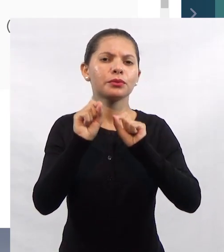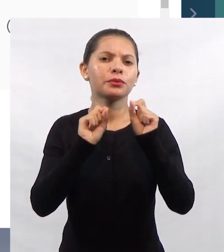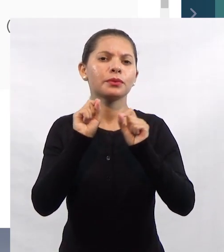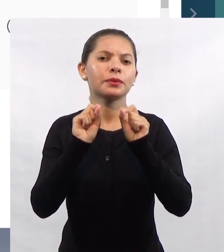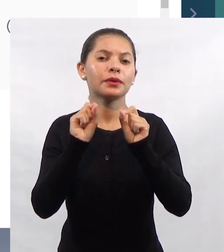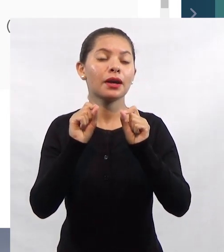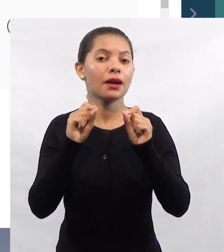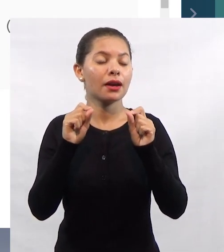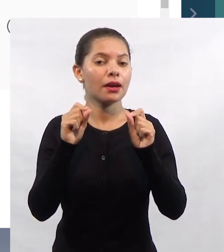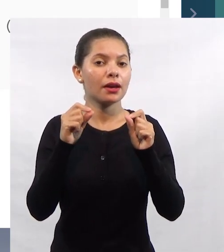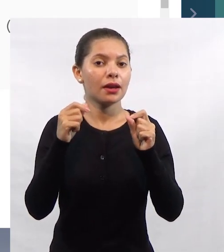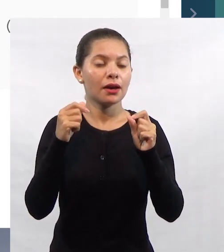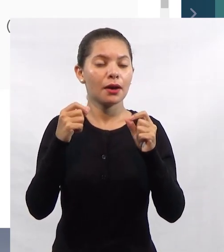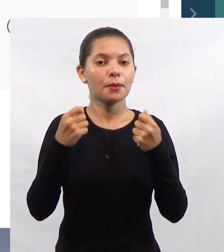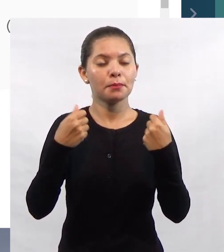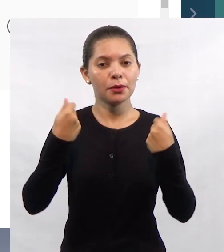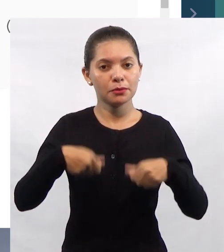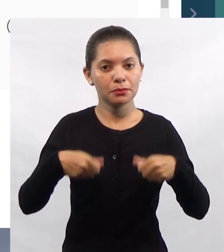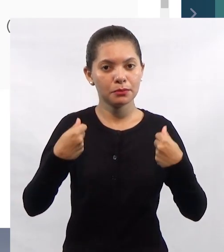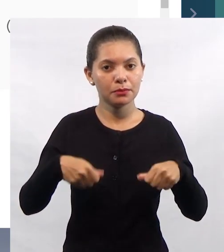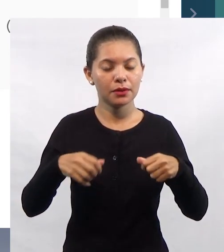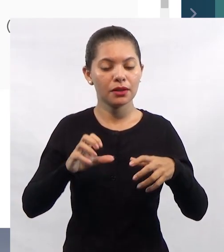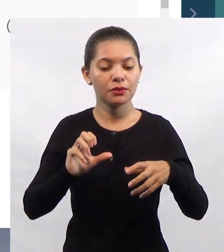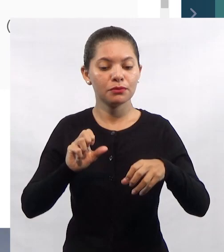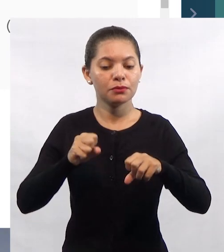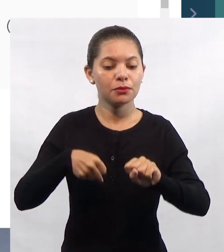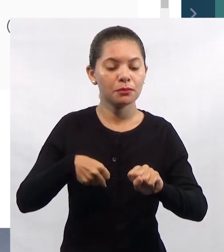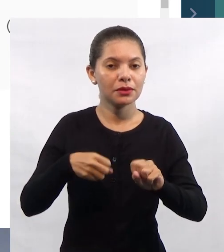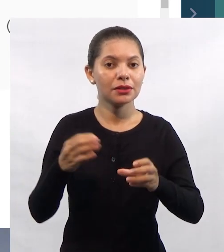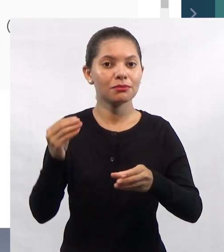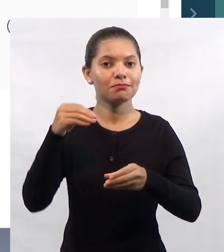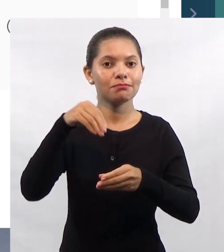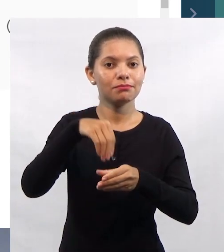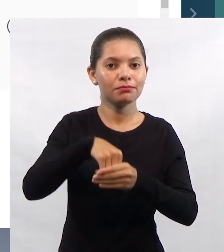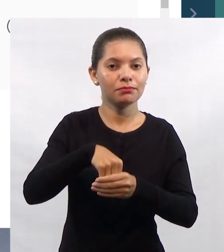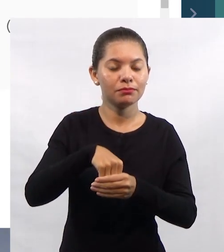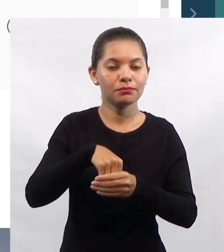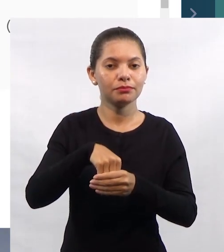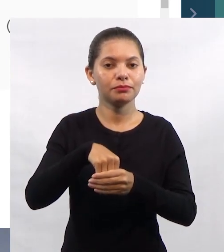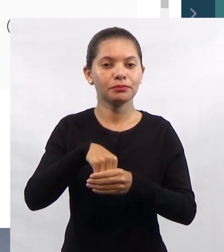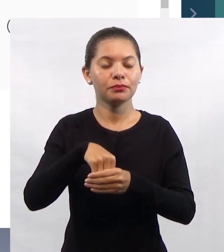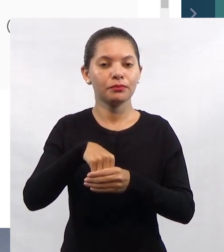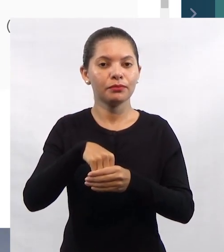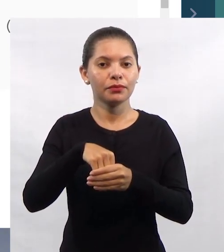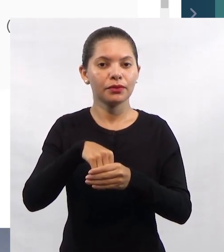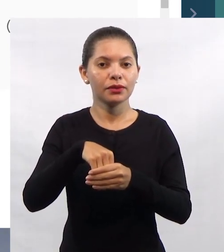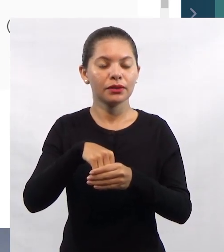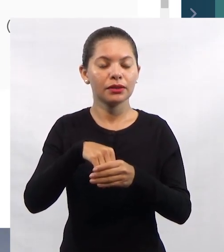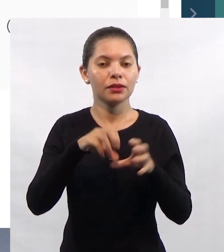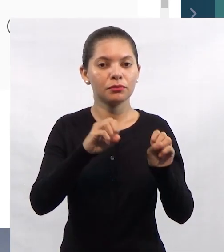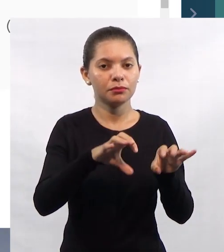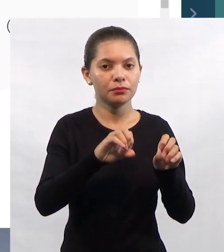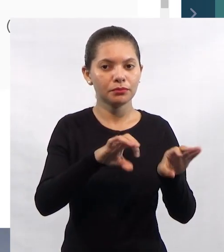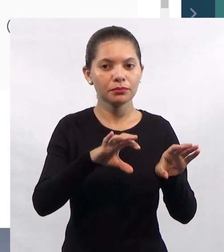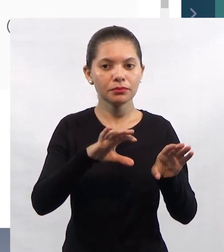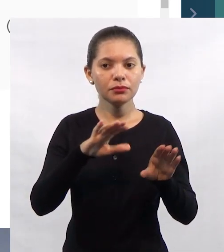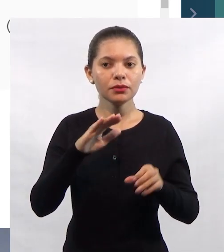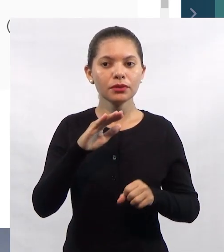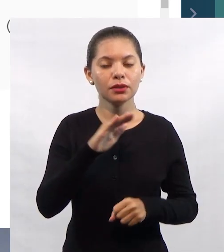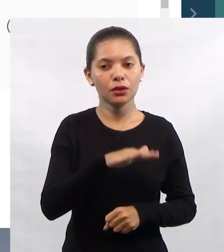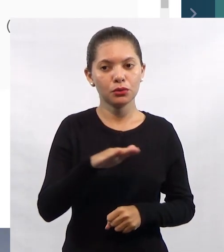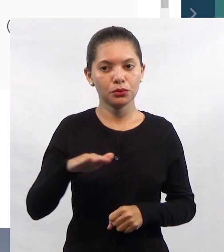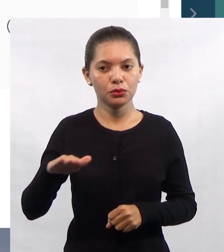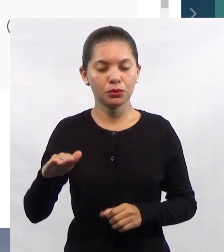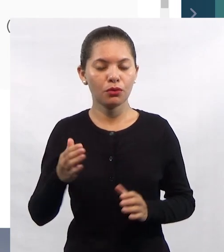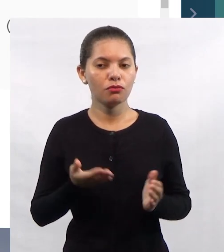itinerários formativos são as possibilidades de formação dentro da educação de jovens e adultos. E aí, ela prevê